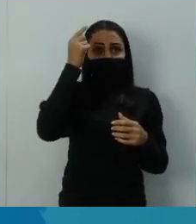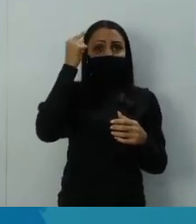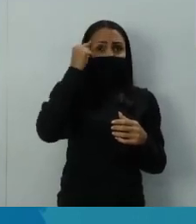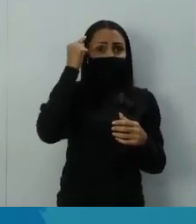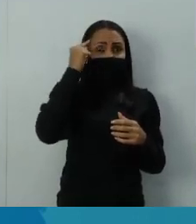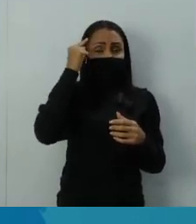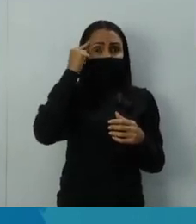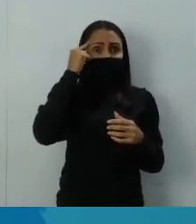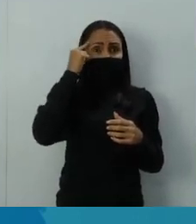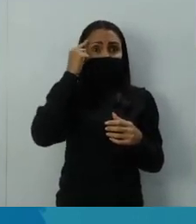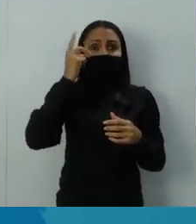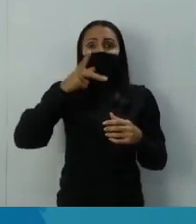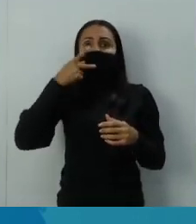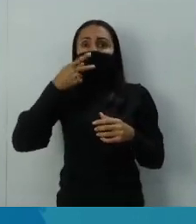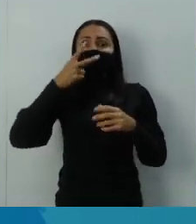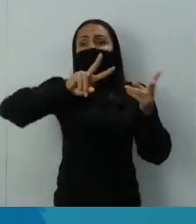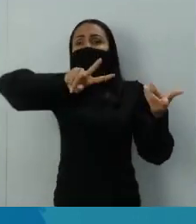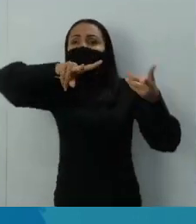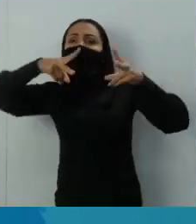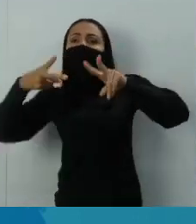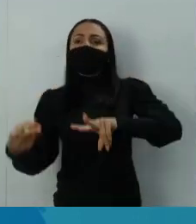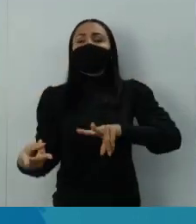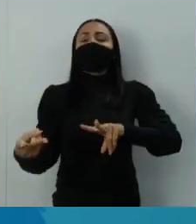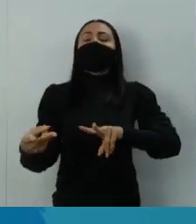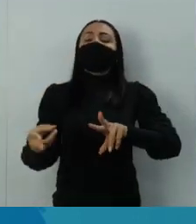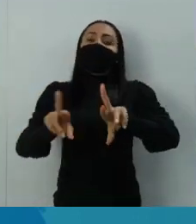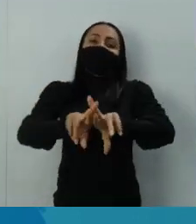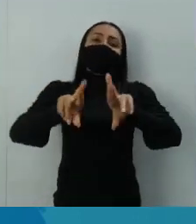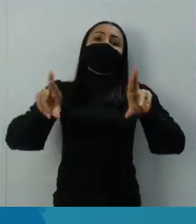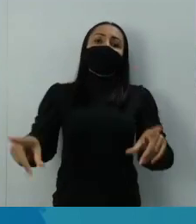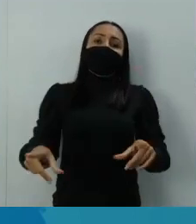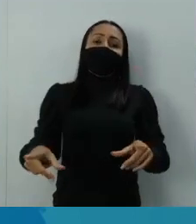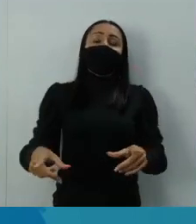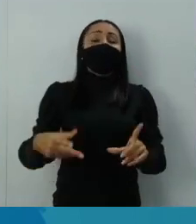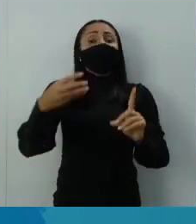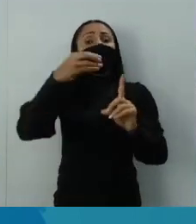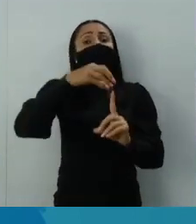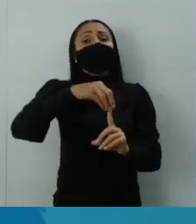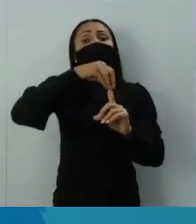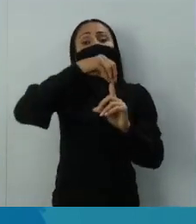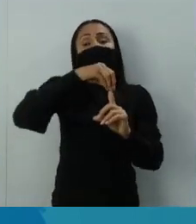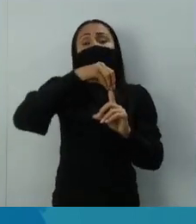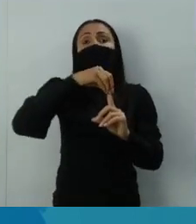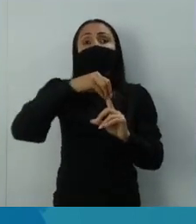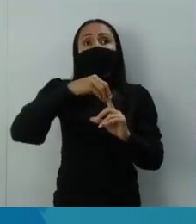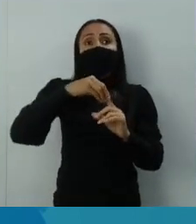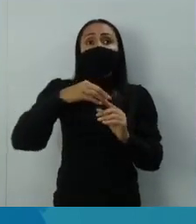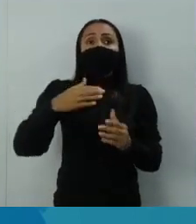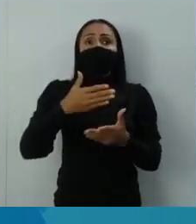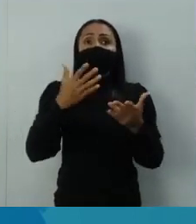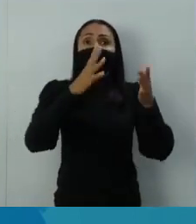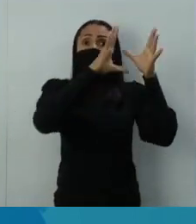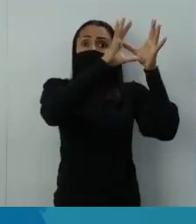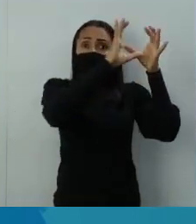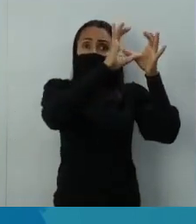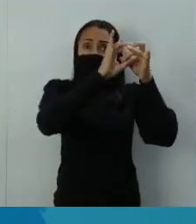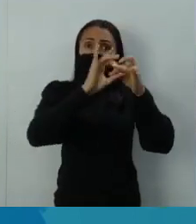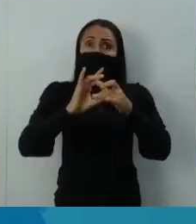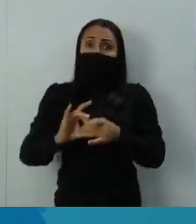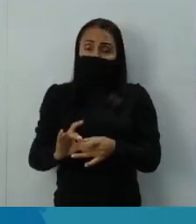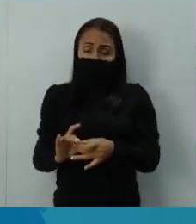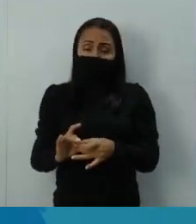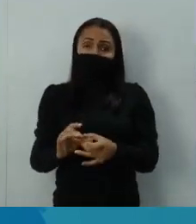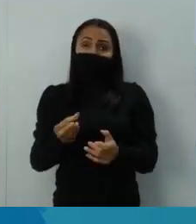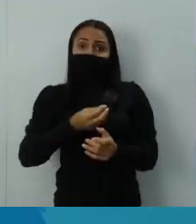diferente. A ideologia era mais, que principalmente nesse contexto que nós vivenciamos hoje,